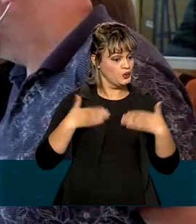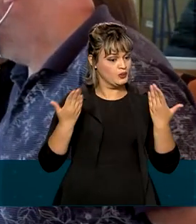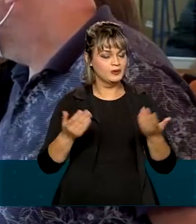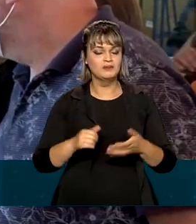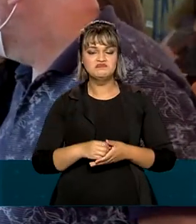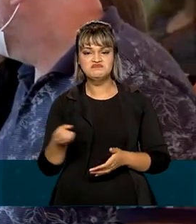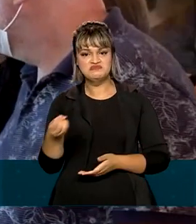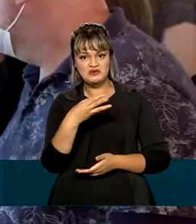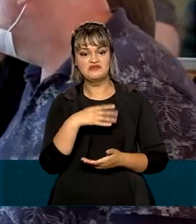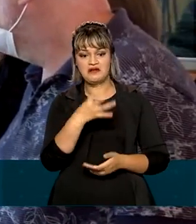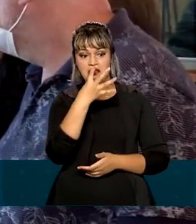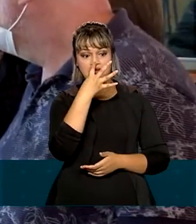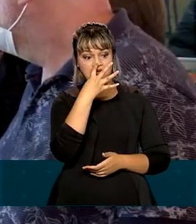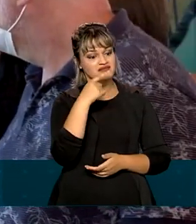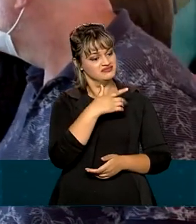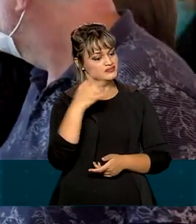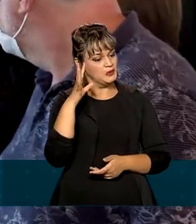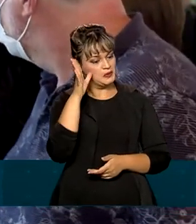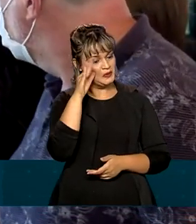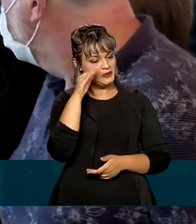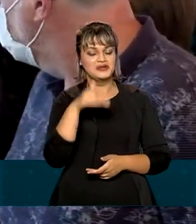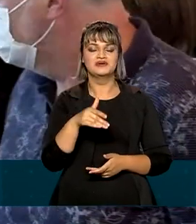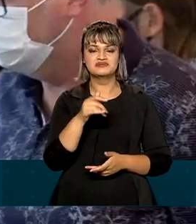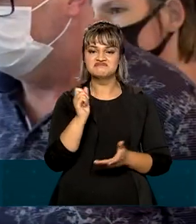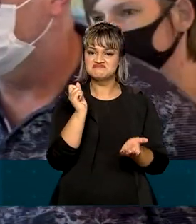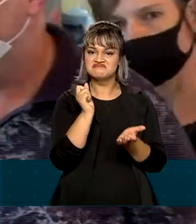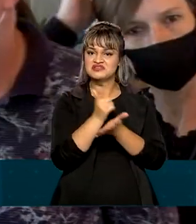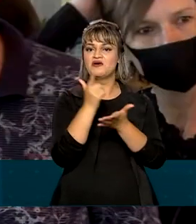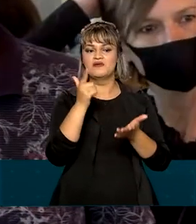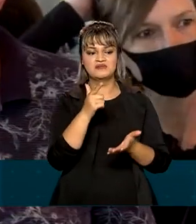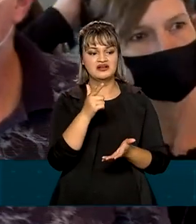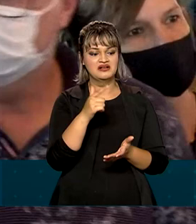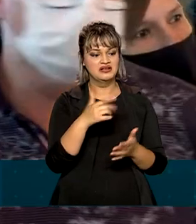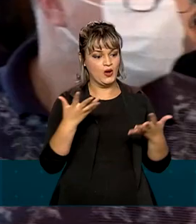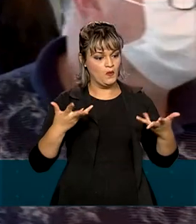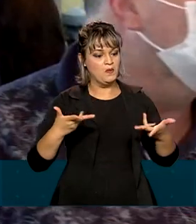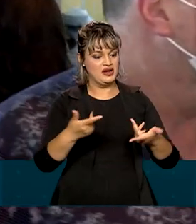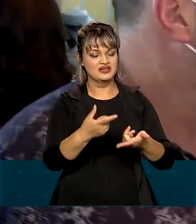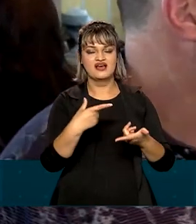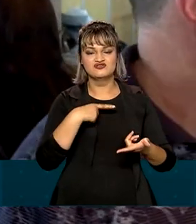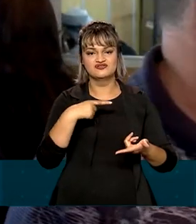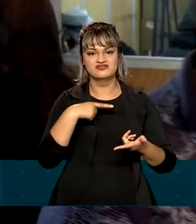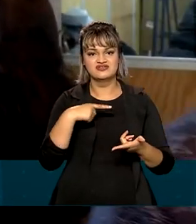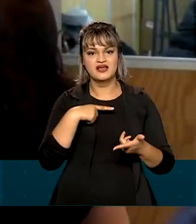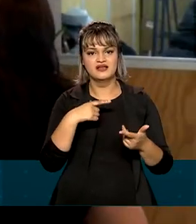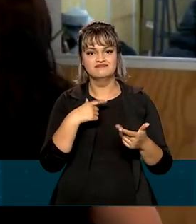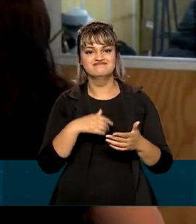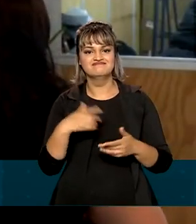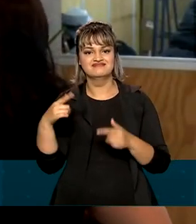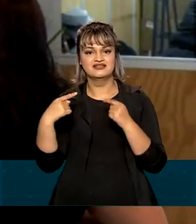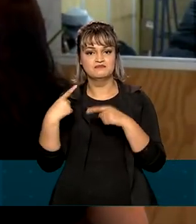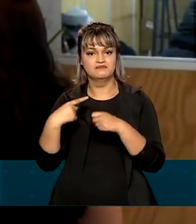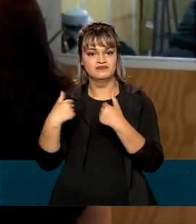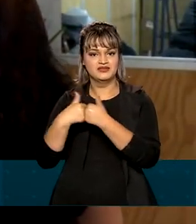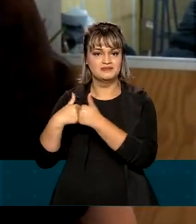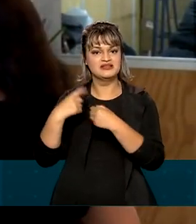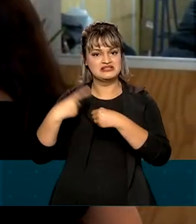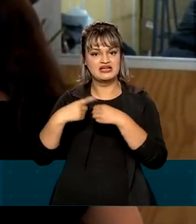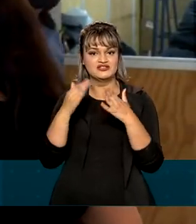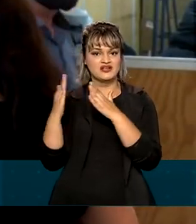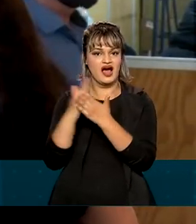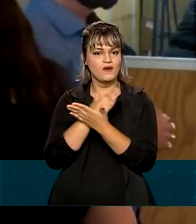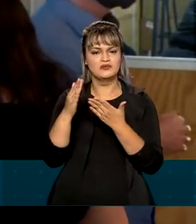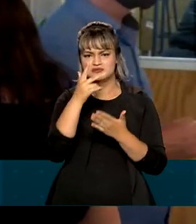exemplo. Vejo, já acho interessante, sei que tem muita coisa próxima da minha cidade, inclusive,